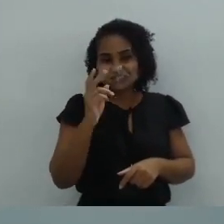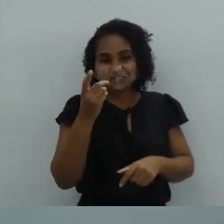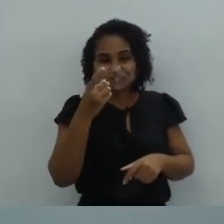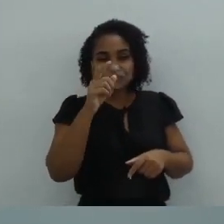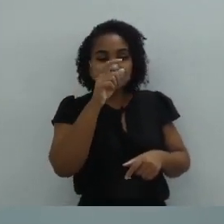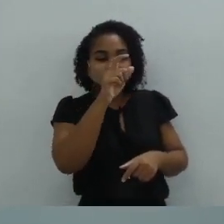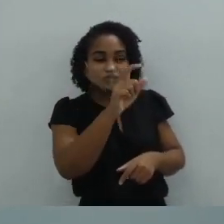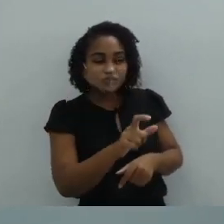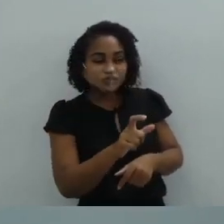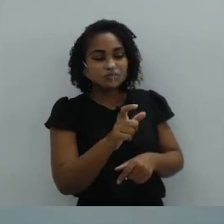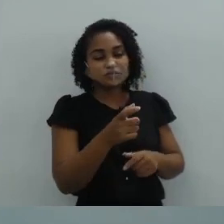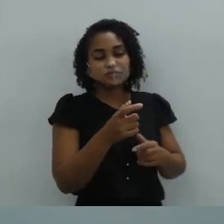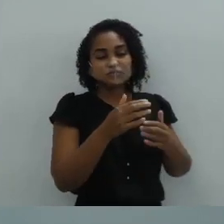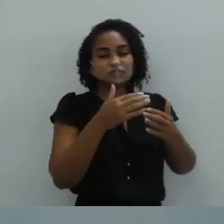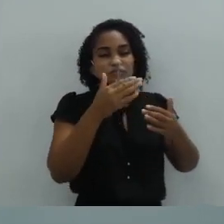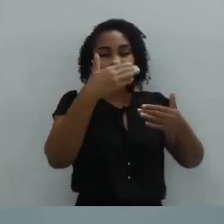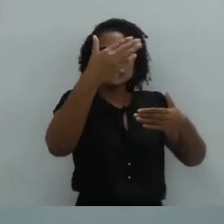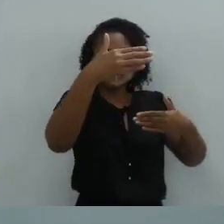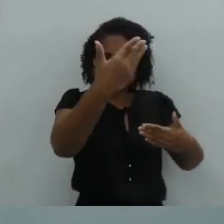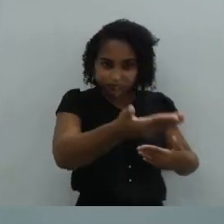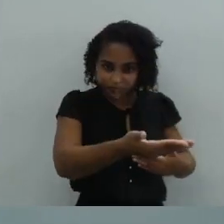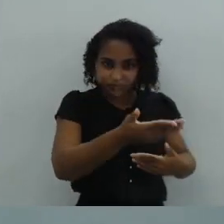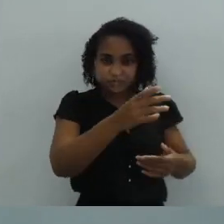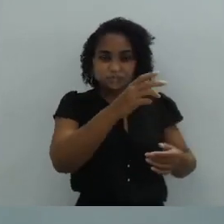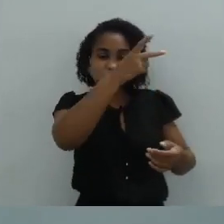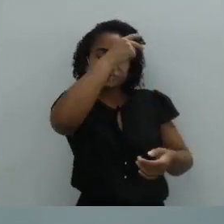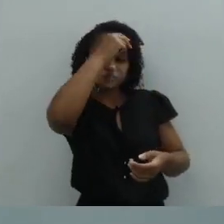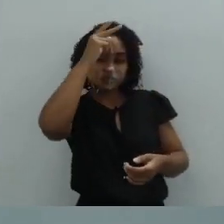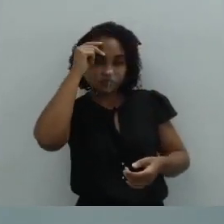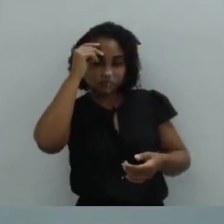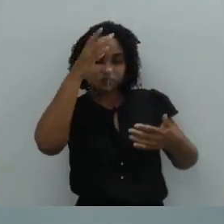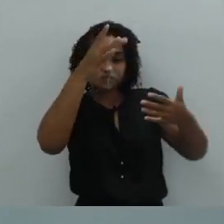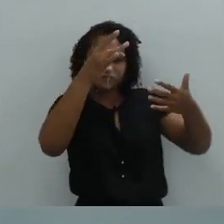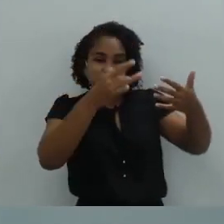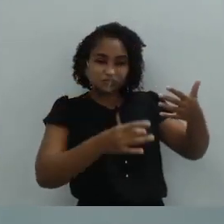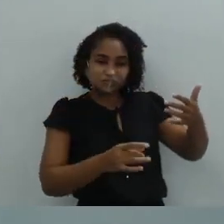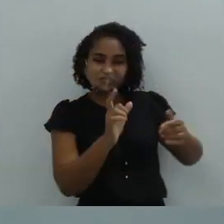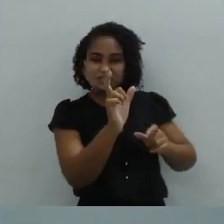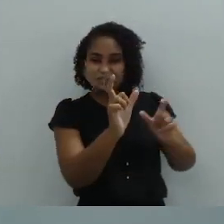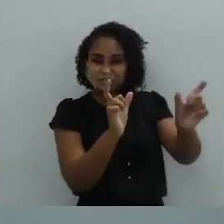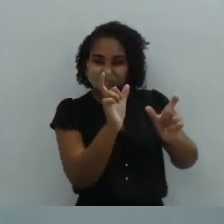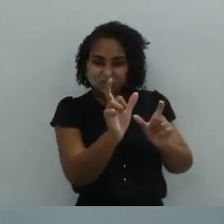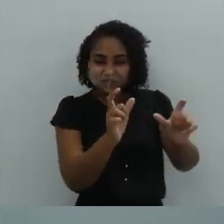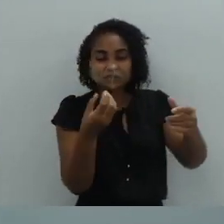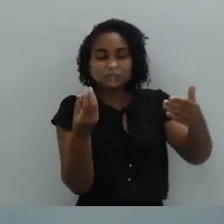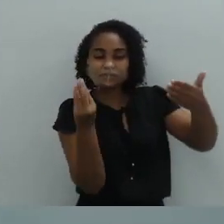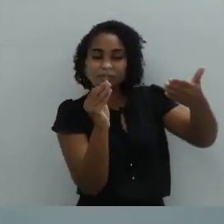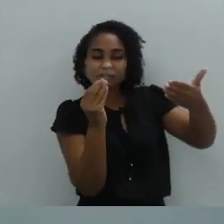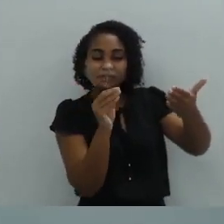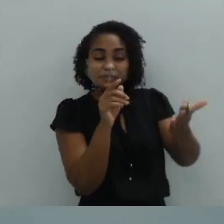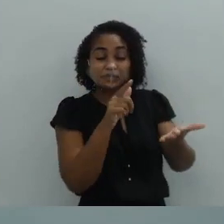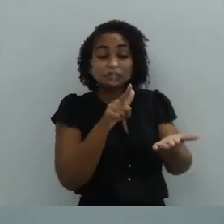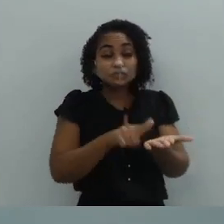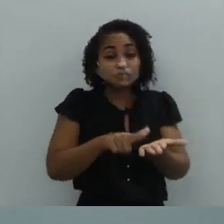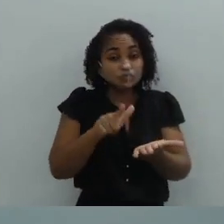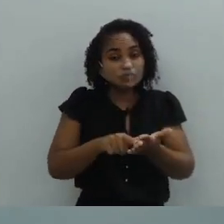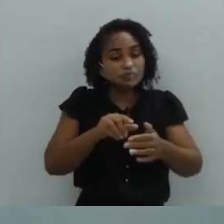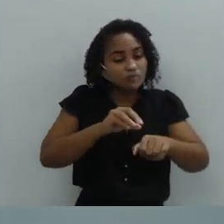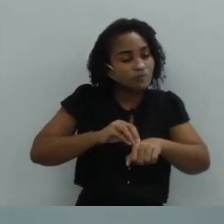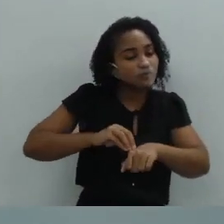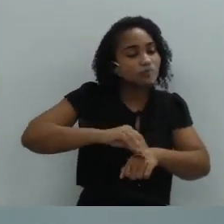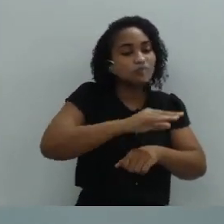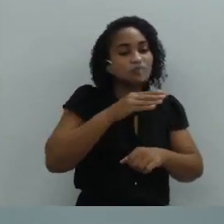Santidade, Ilustríssimo Prefeito. Exatamente esses pronomes que você vai utilizar antes de